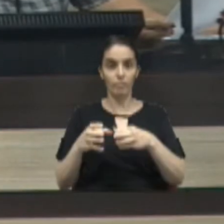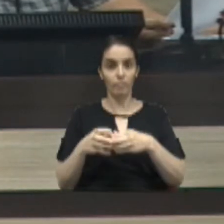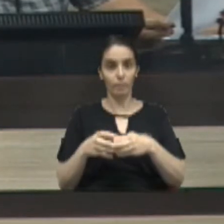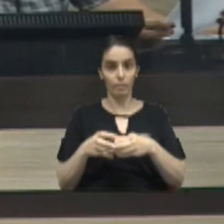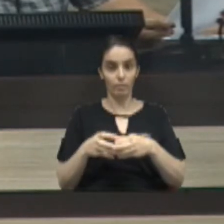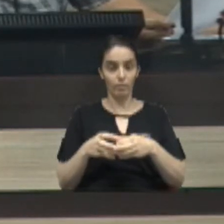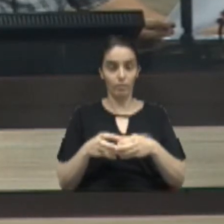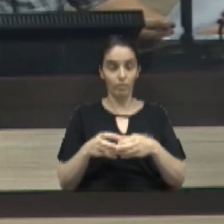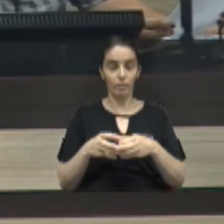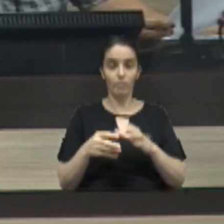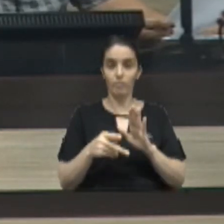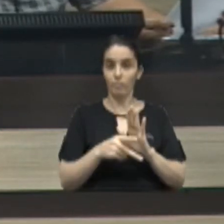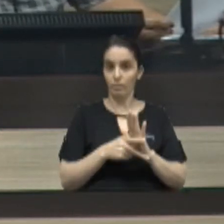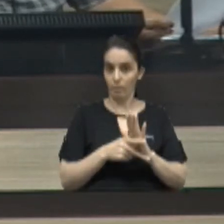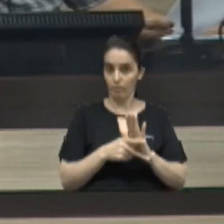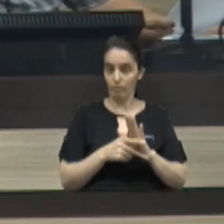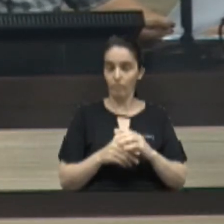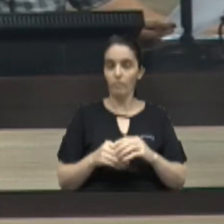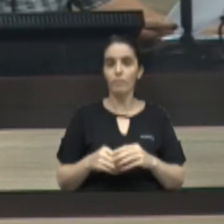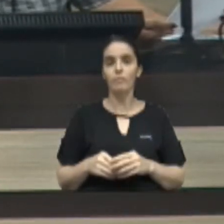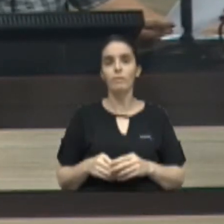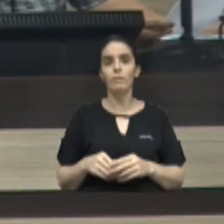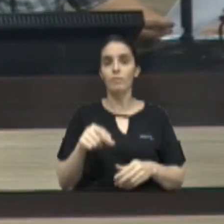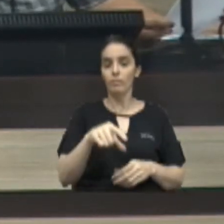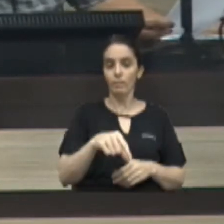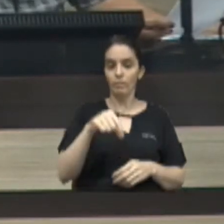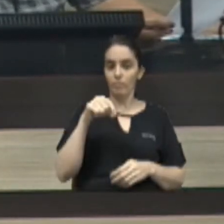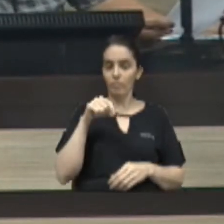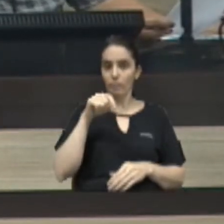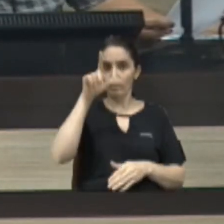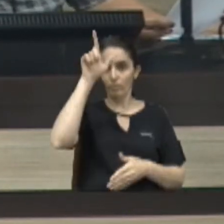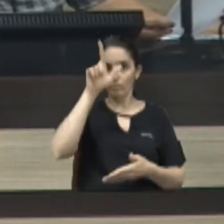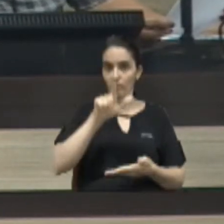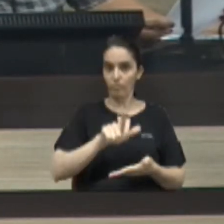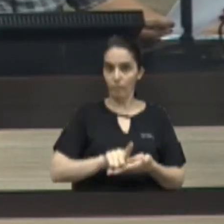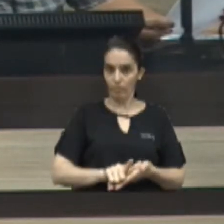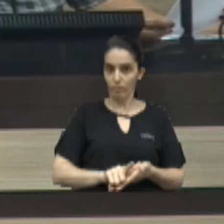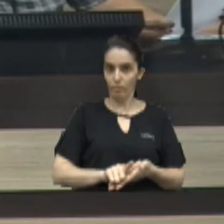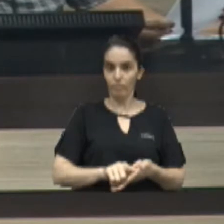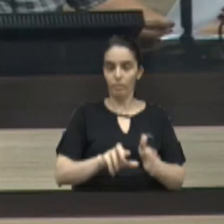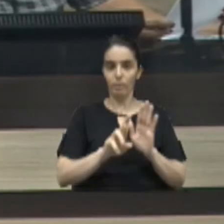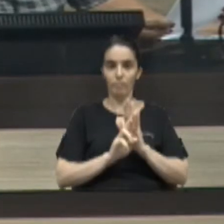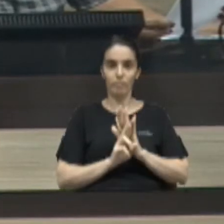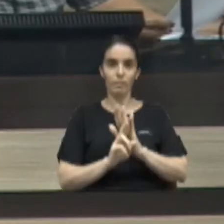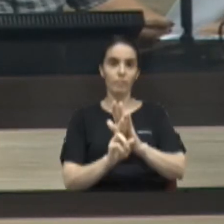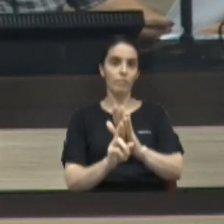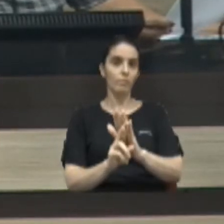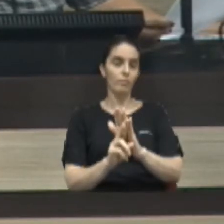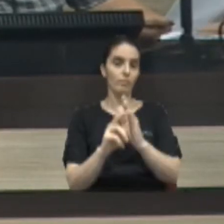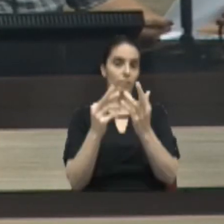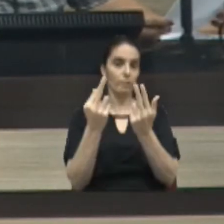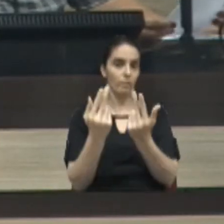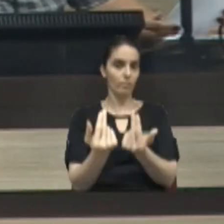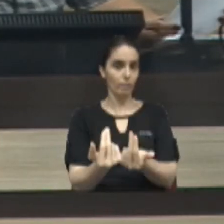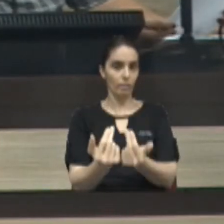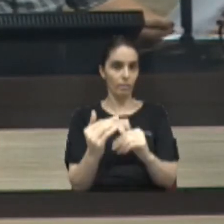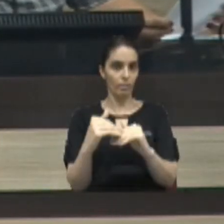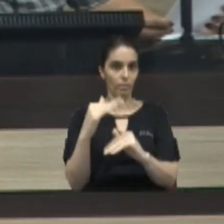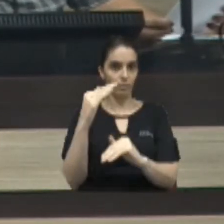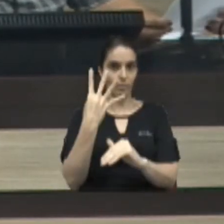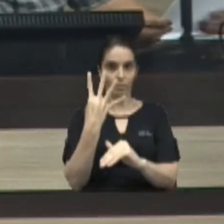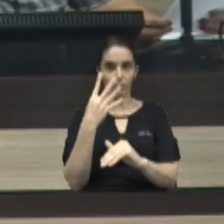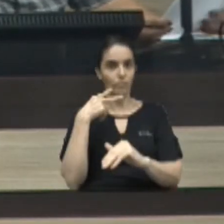blocos parlamentares, cabendo-lhes escolher o líder quando a representação for igual ou superior a